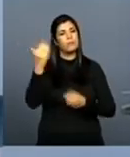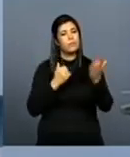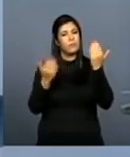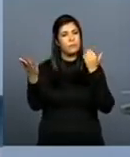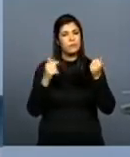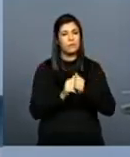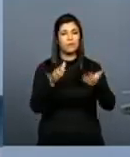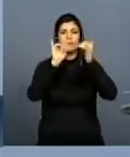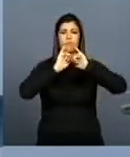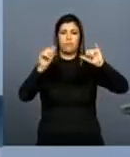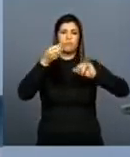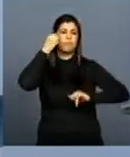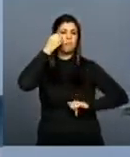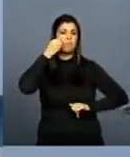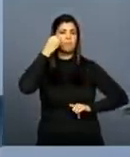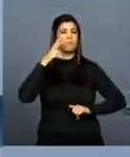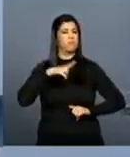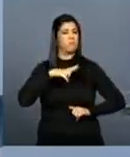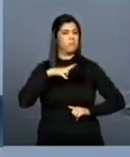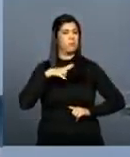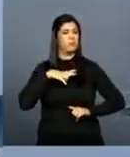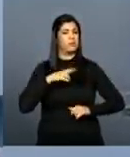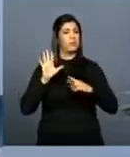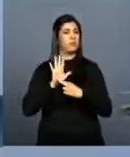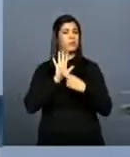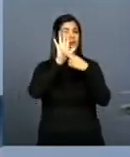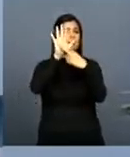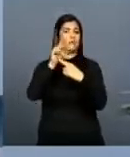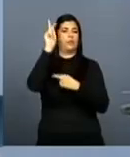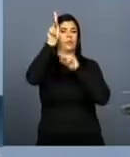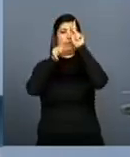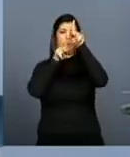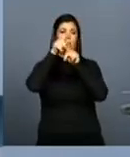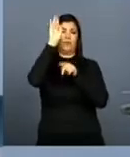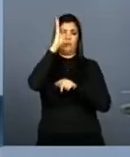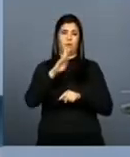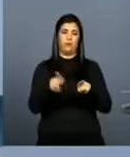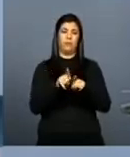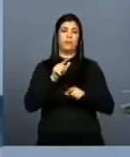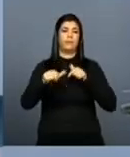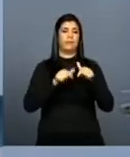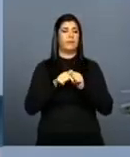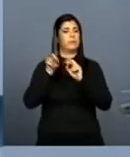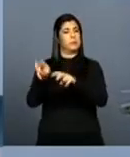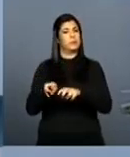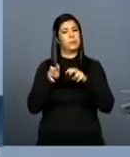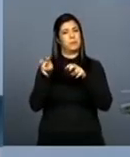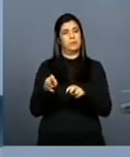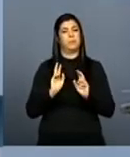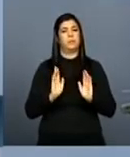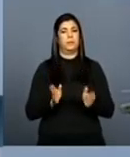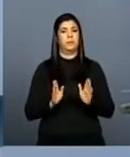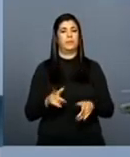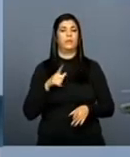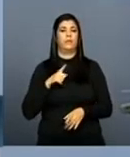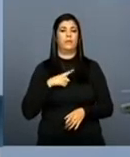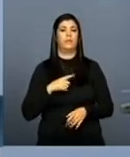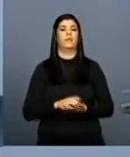é representativa de, acho que de todo esse povo que, trabalhador do campo e do